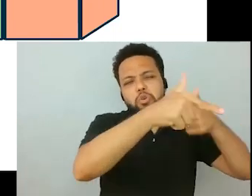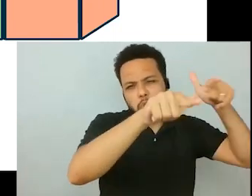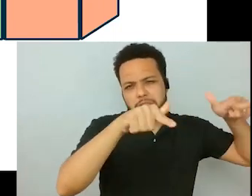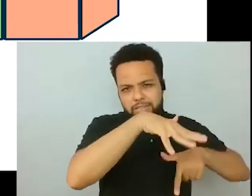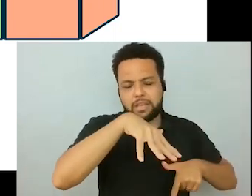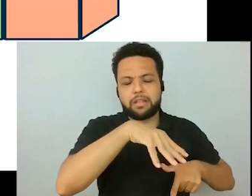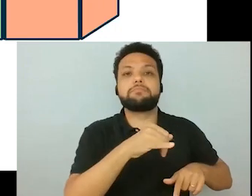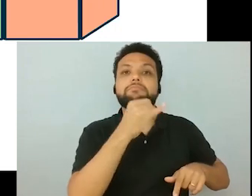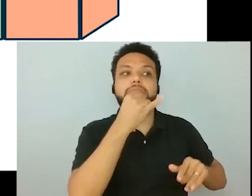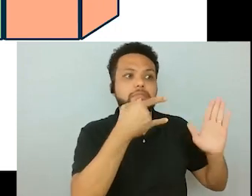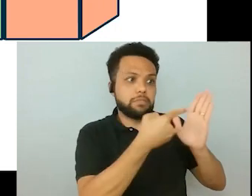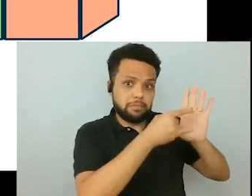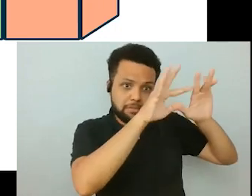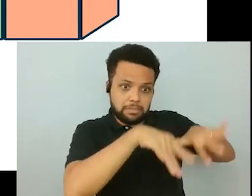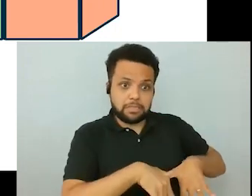puxar atividades simples,